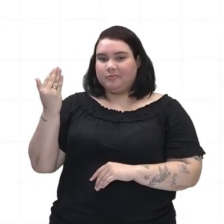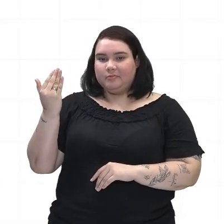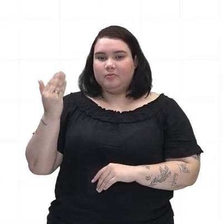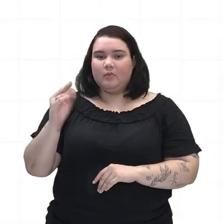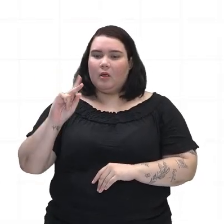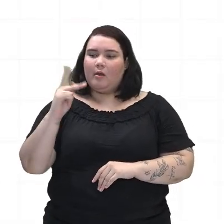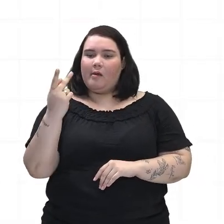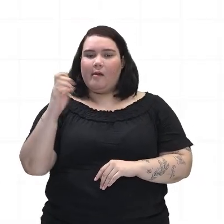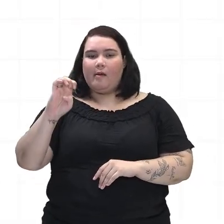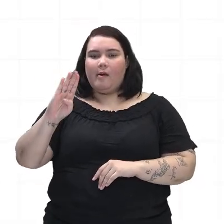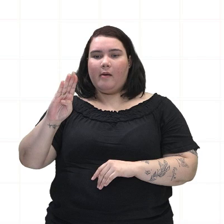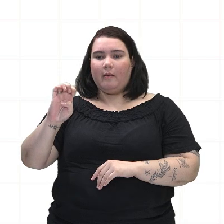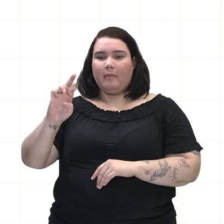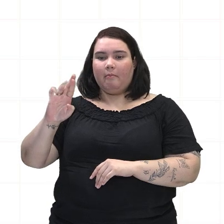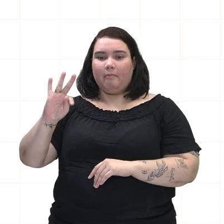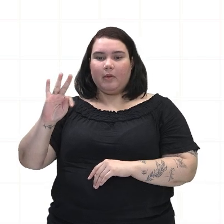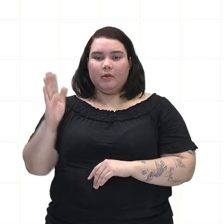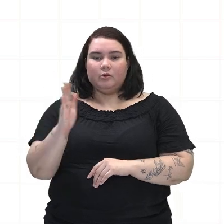Herbert Spencer,